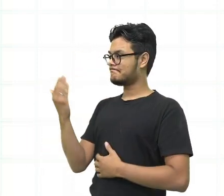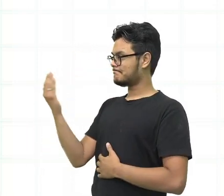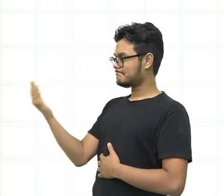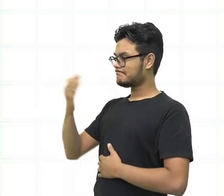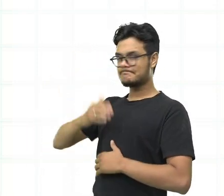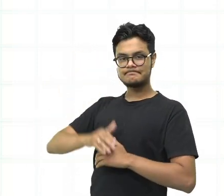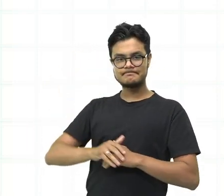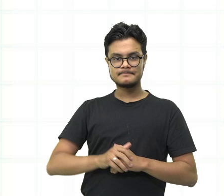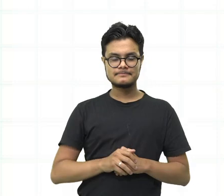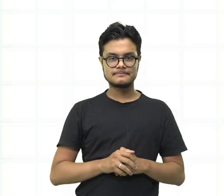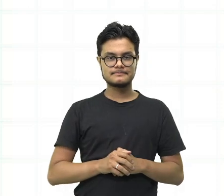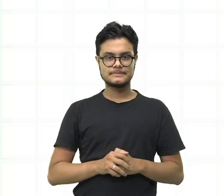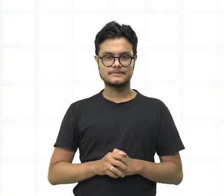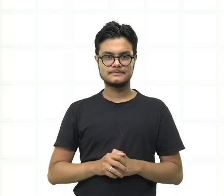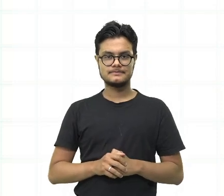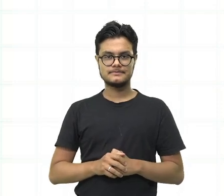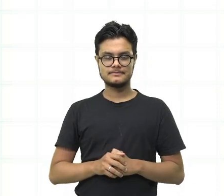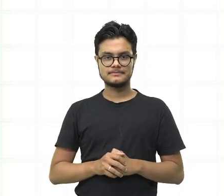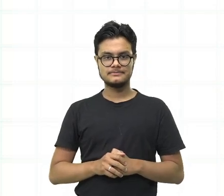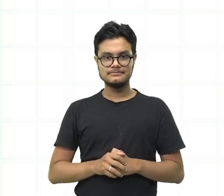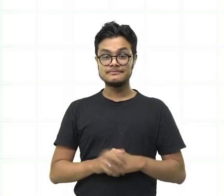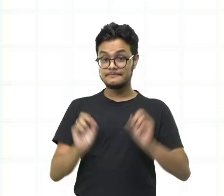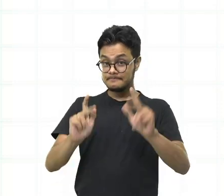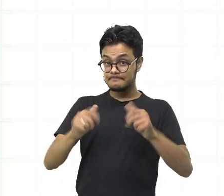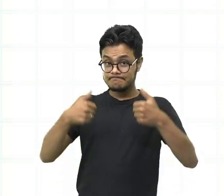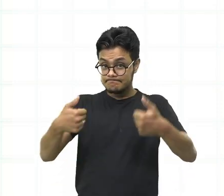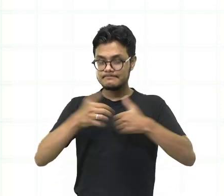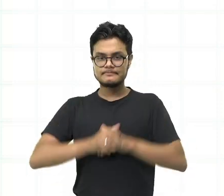nossa palavra primitiva. E aí eu